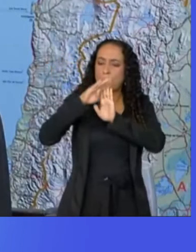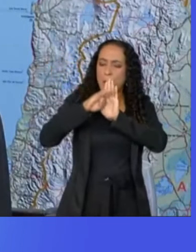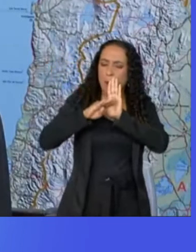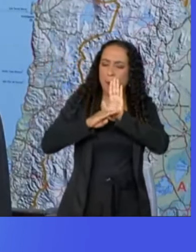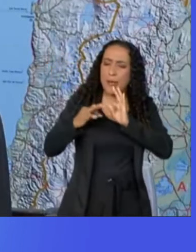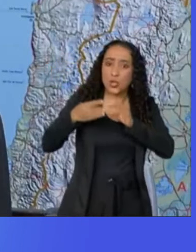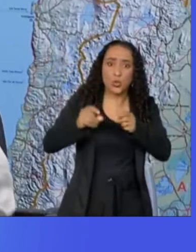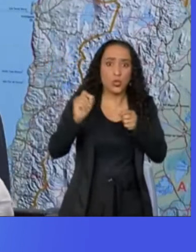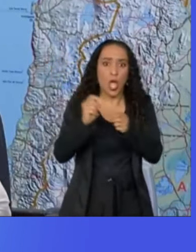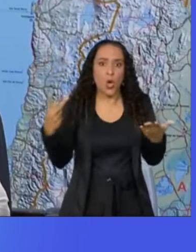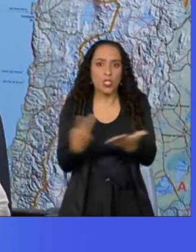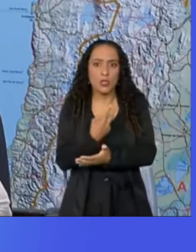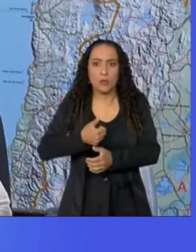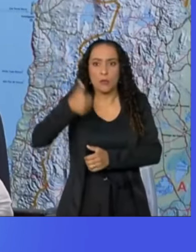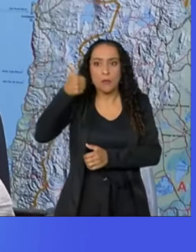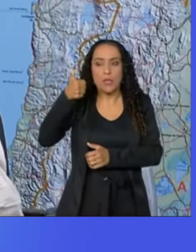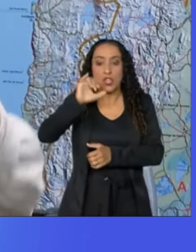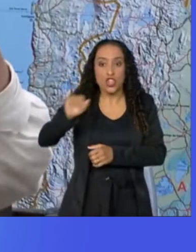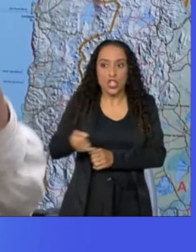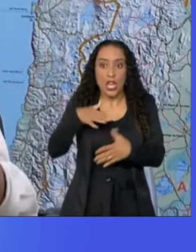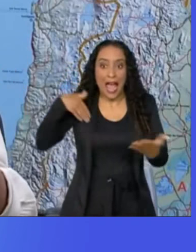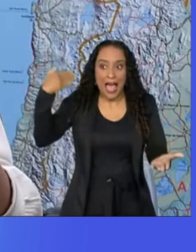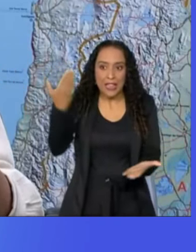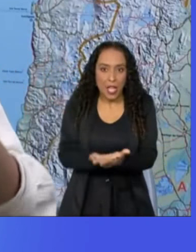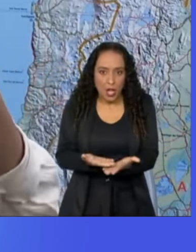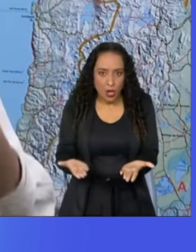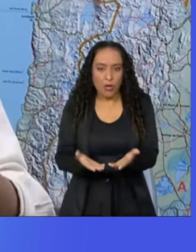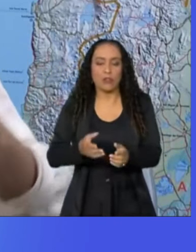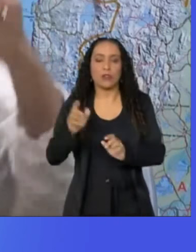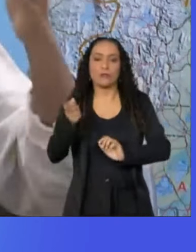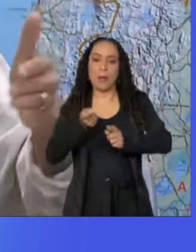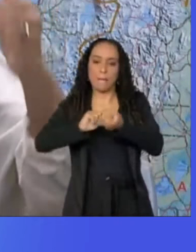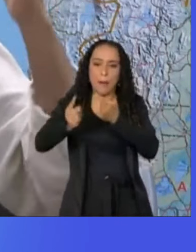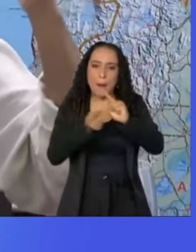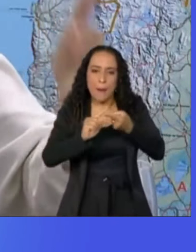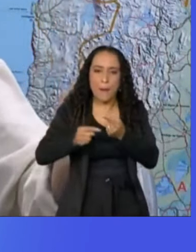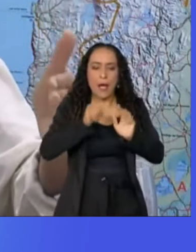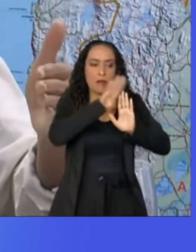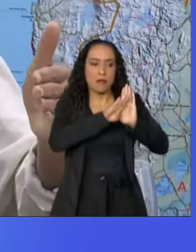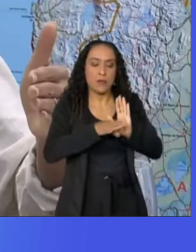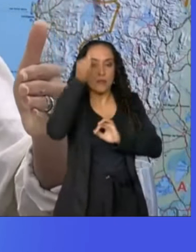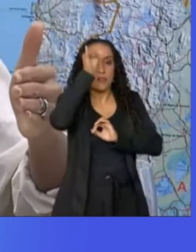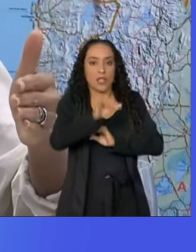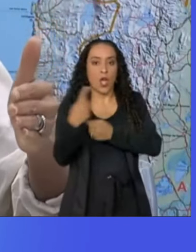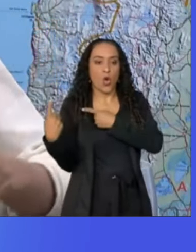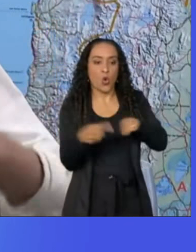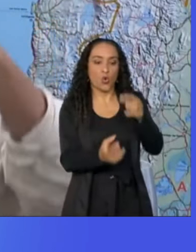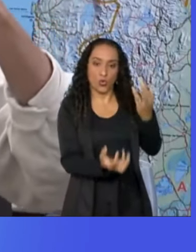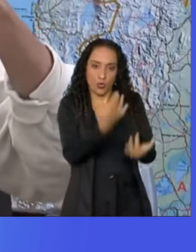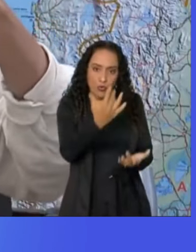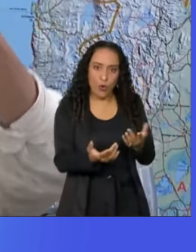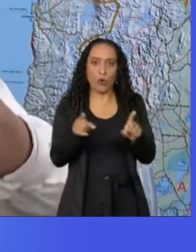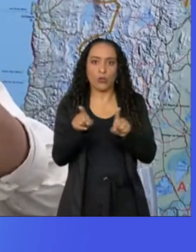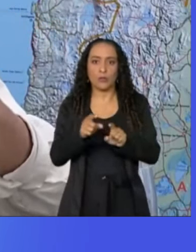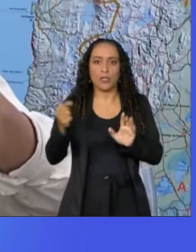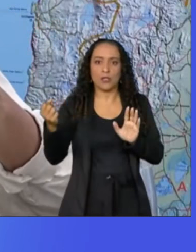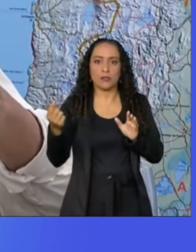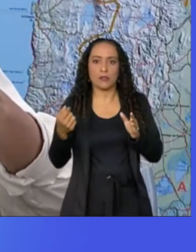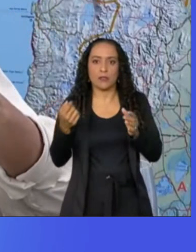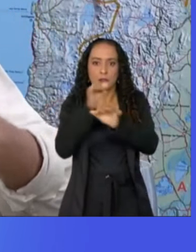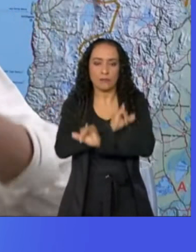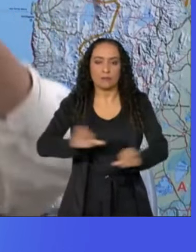de Janeiro até o presente momento desde rearticular o plano de prevenção e combate ao fogo de decretar a